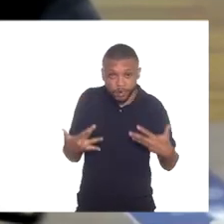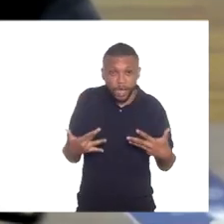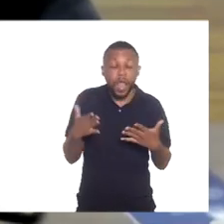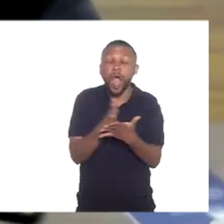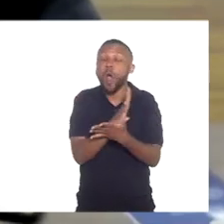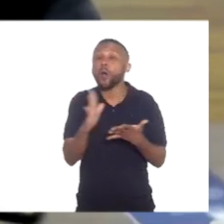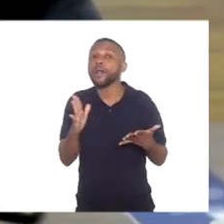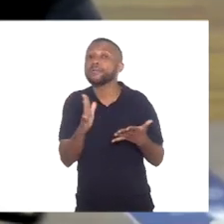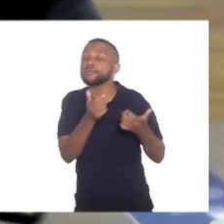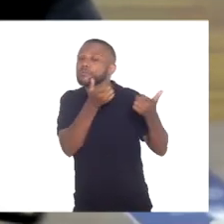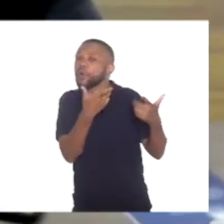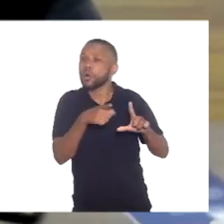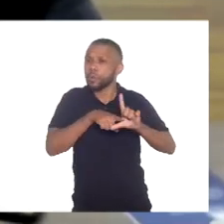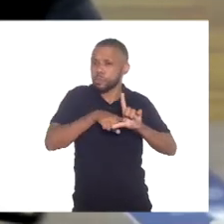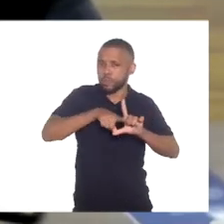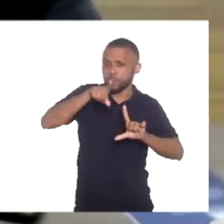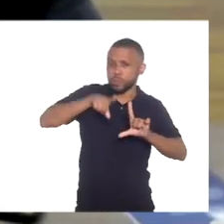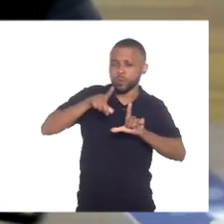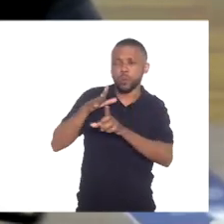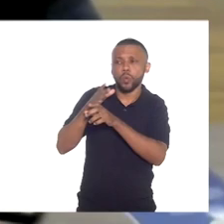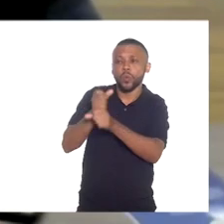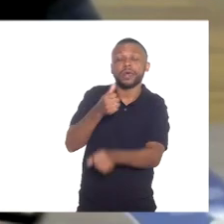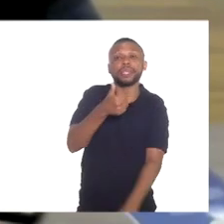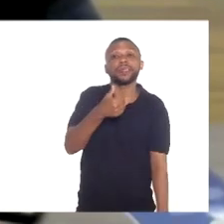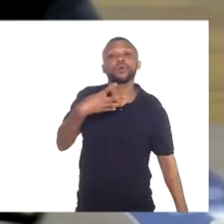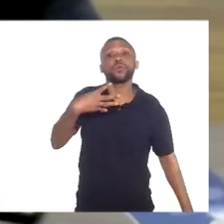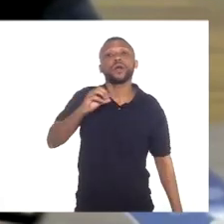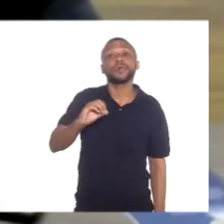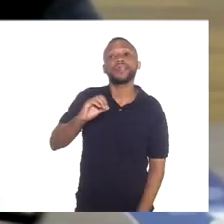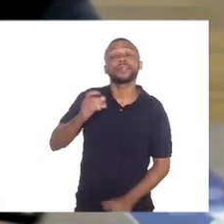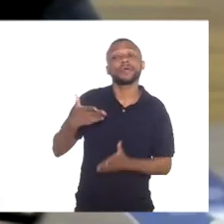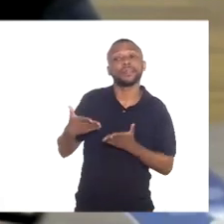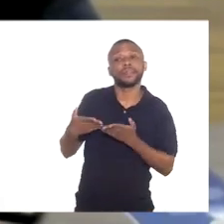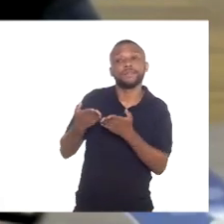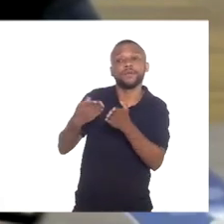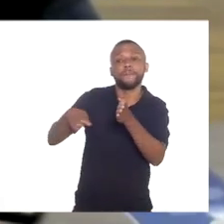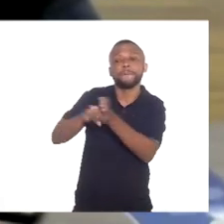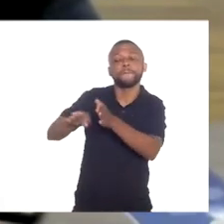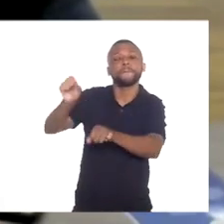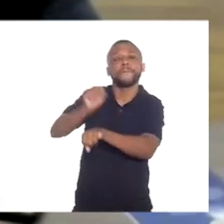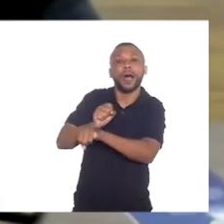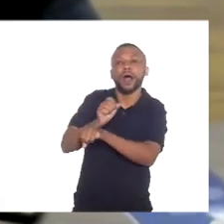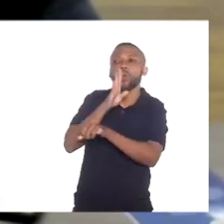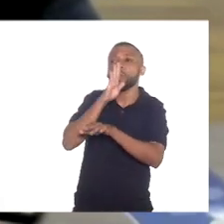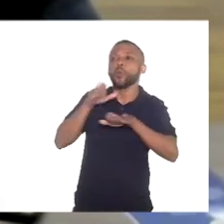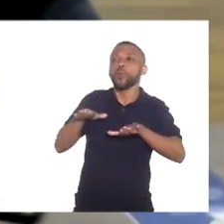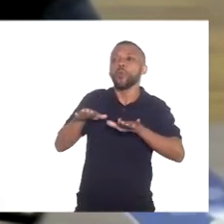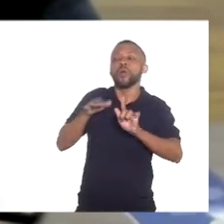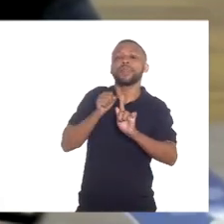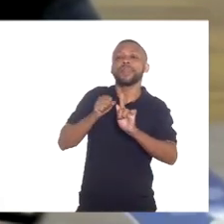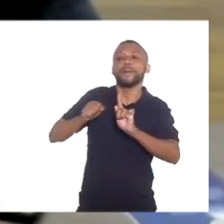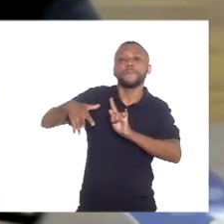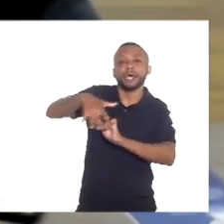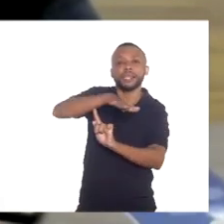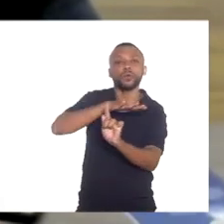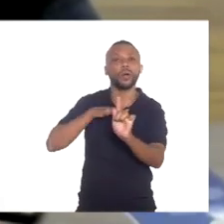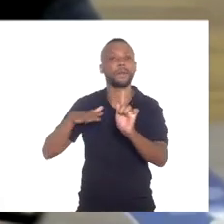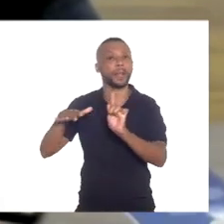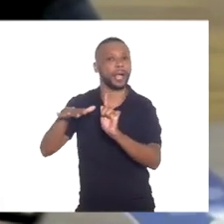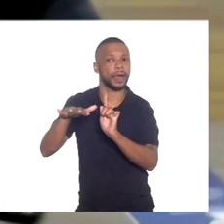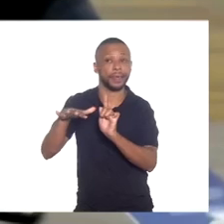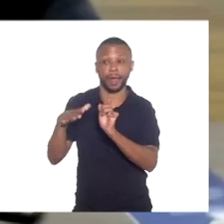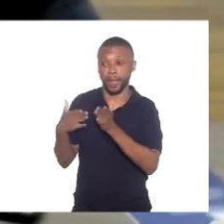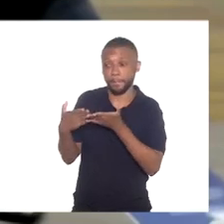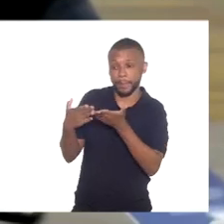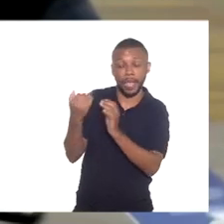número em torno de 140 navios parados na Baía da Guanabara. Navios de empresas